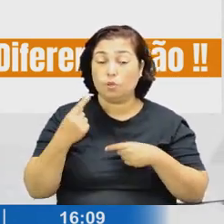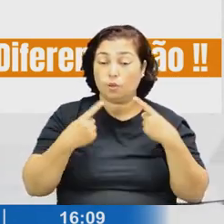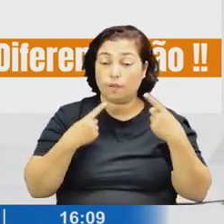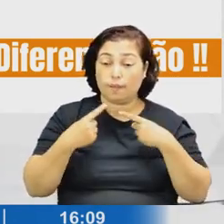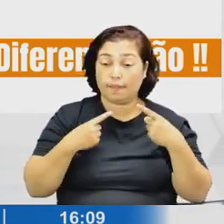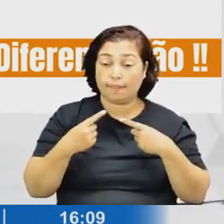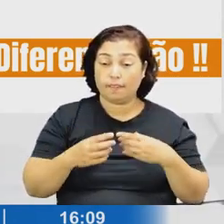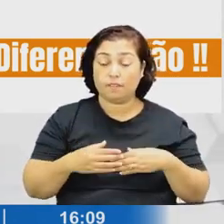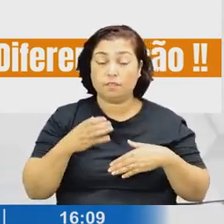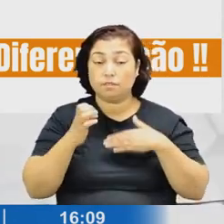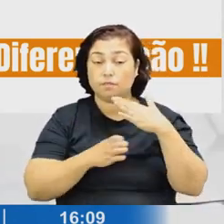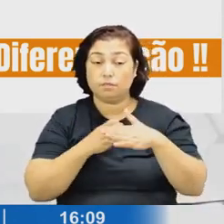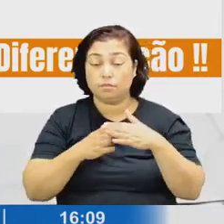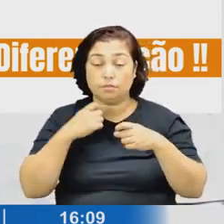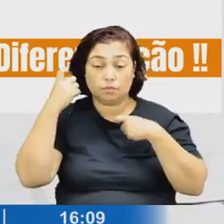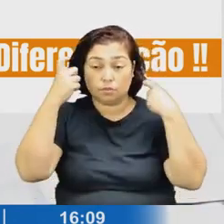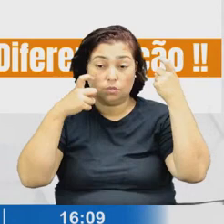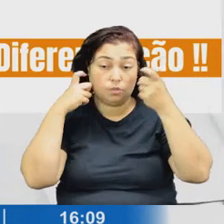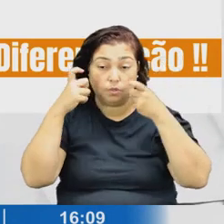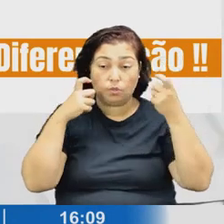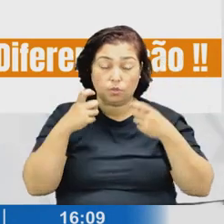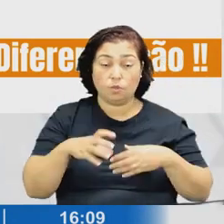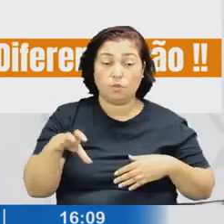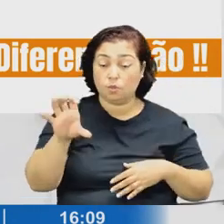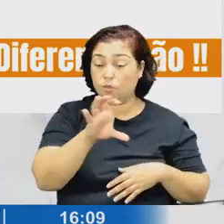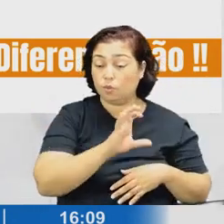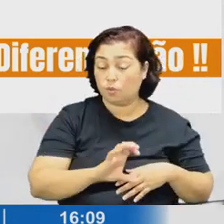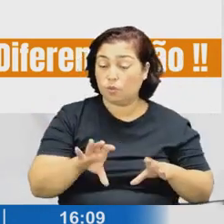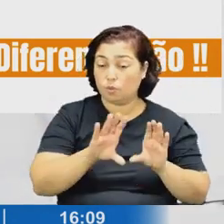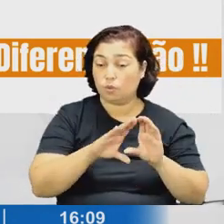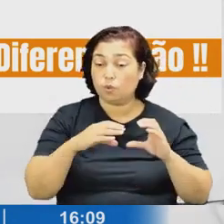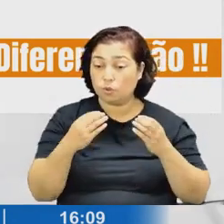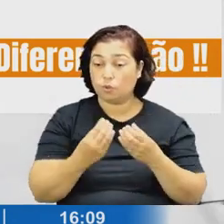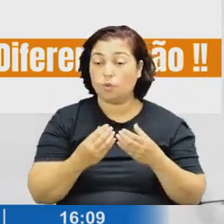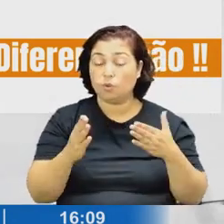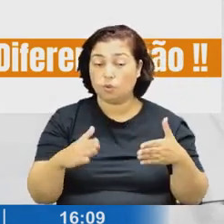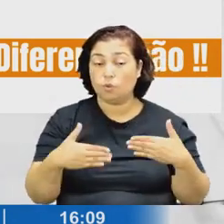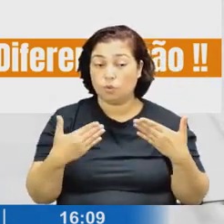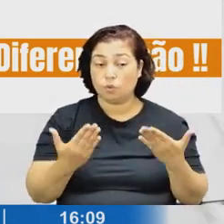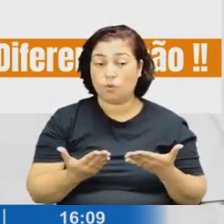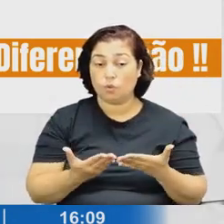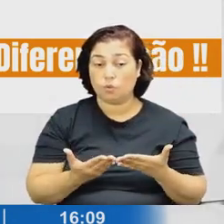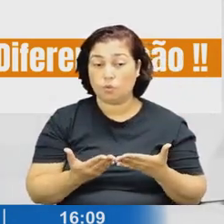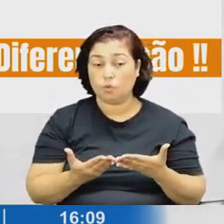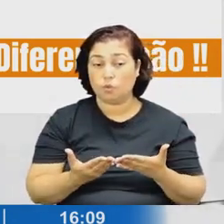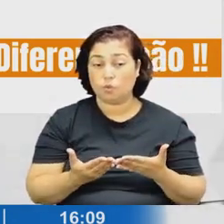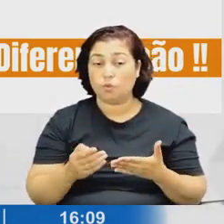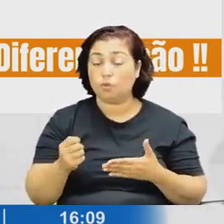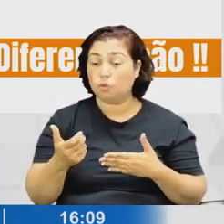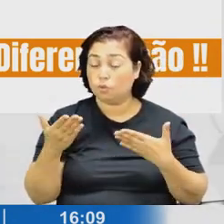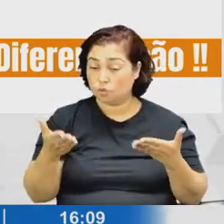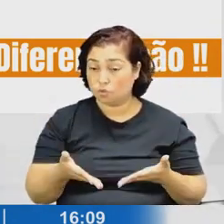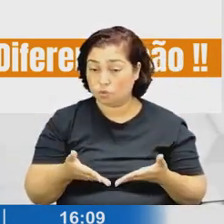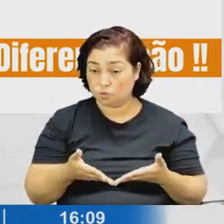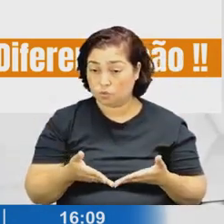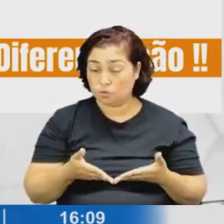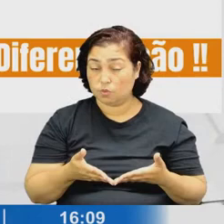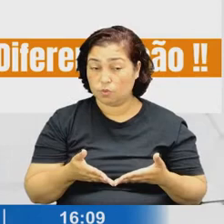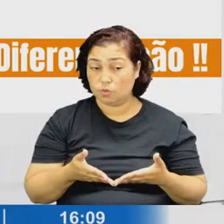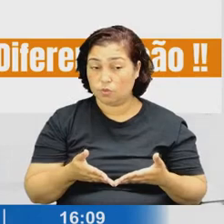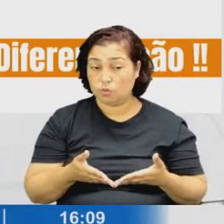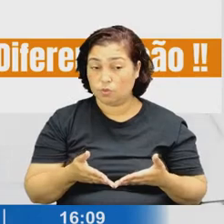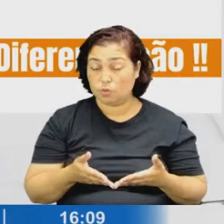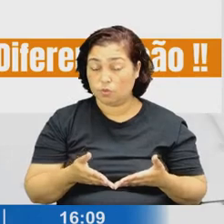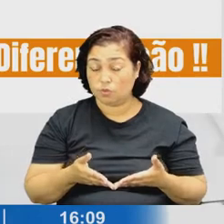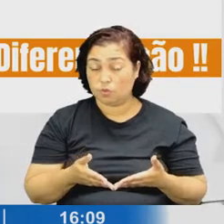a empresa dela preocupada com o meio com as comunidades e tal então quando vem alguma coisa assim e se você já atuou se alguém